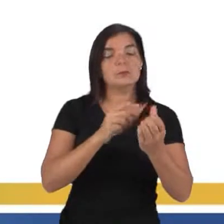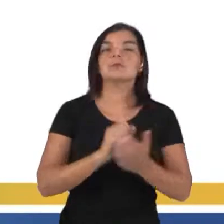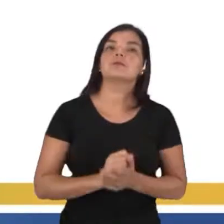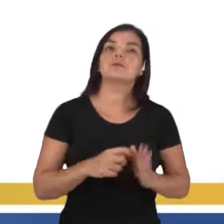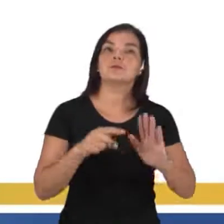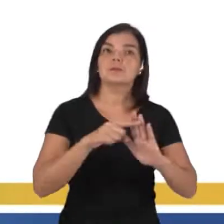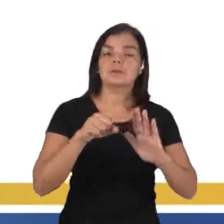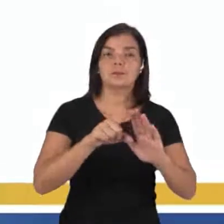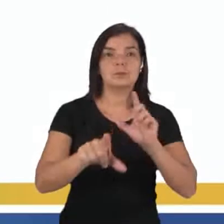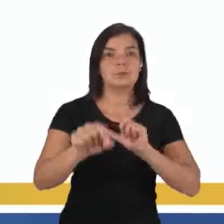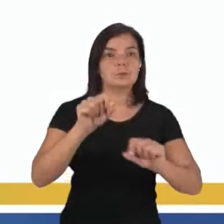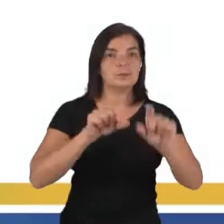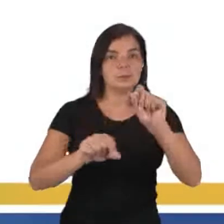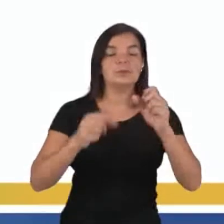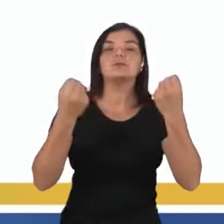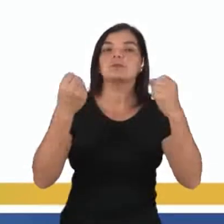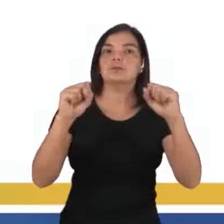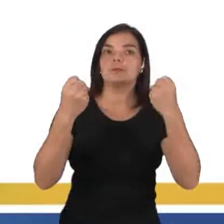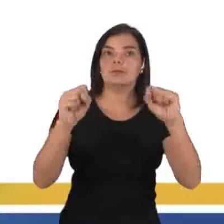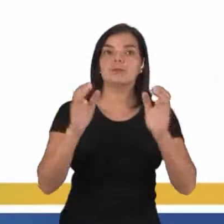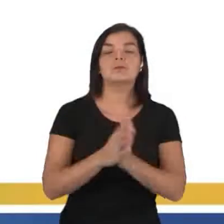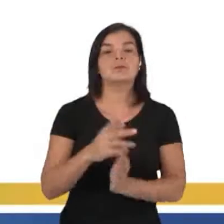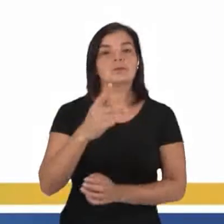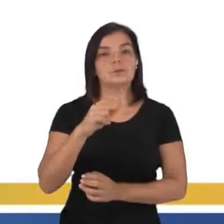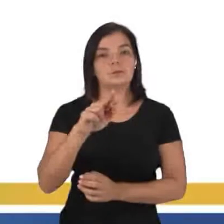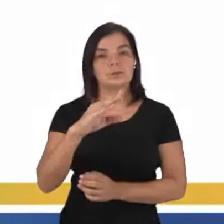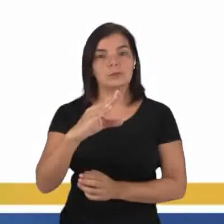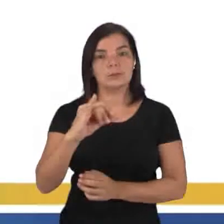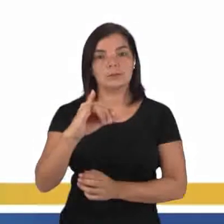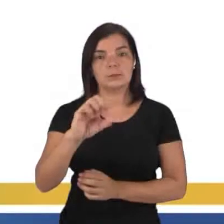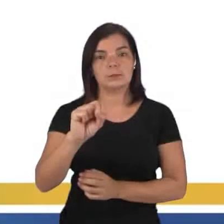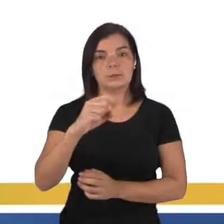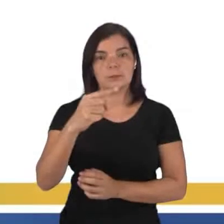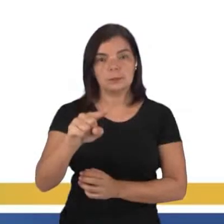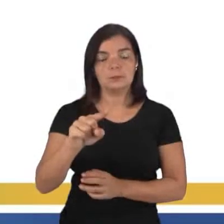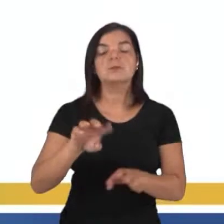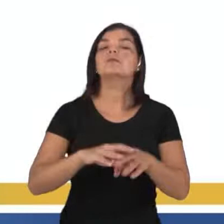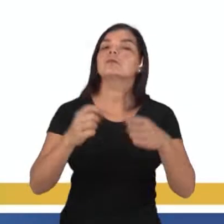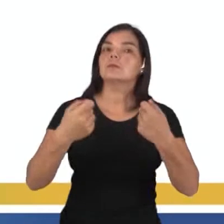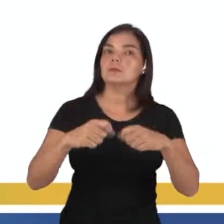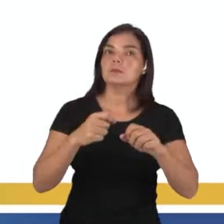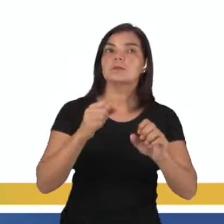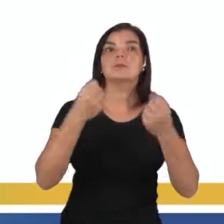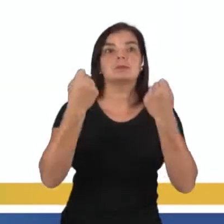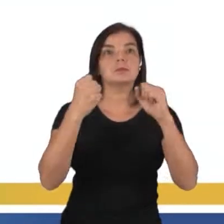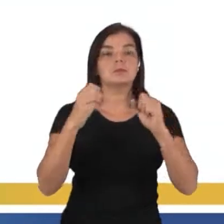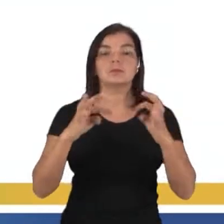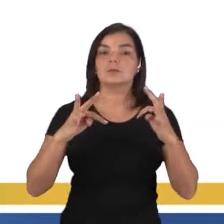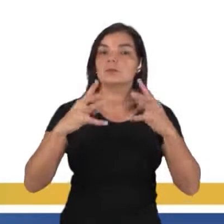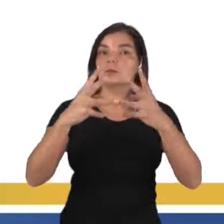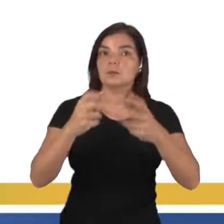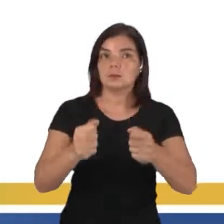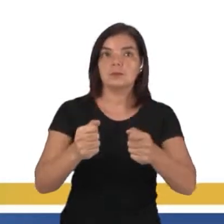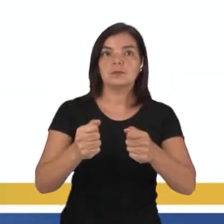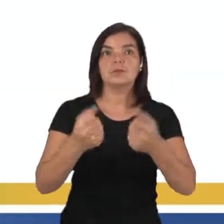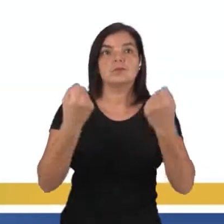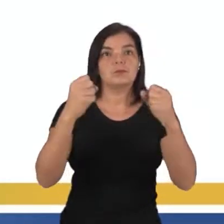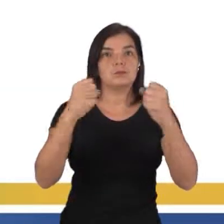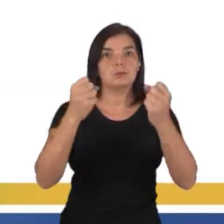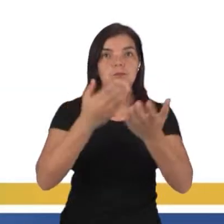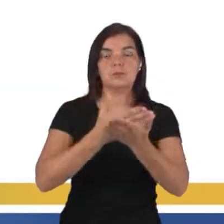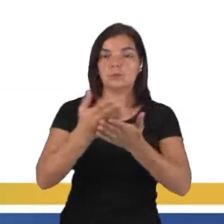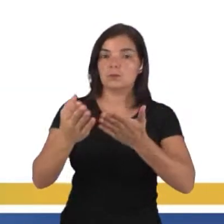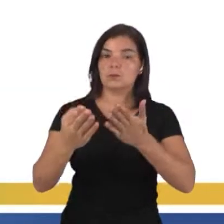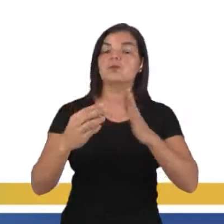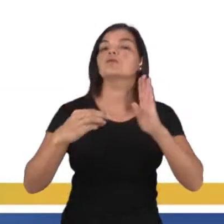a seleção de exercícios, a precisão dos exercícios executados, a totalidade dos exercícios com